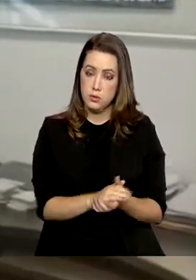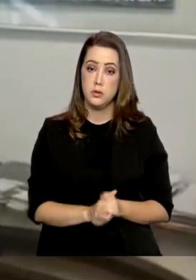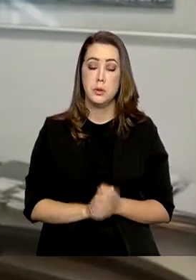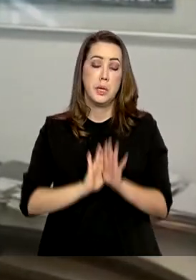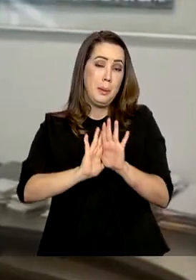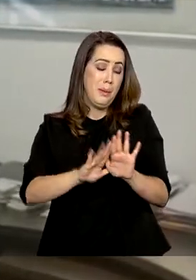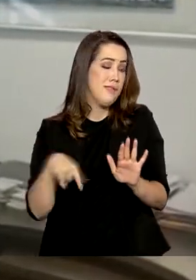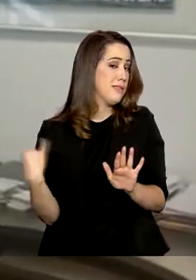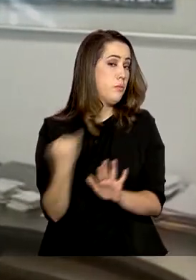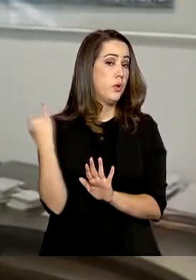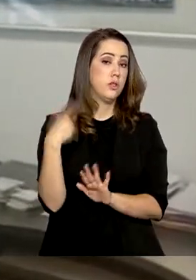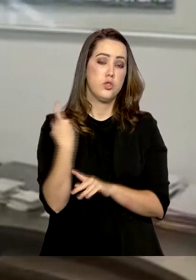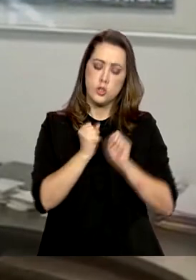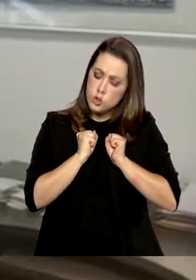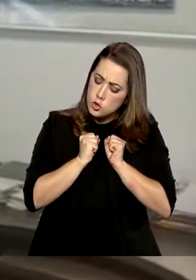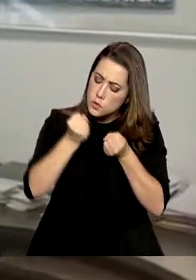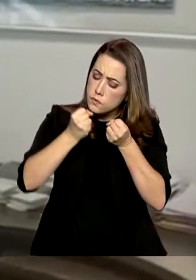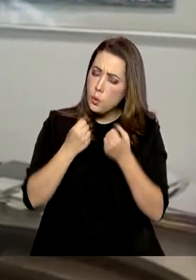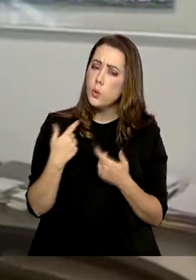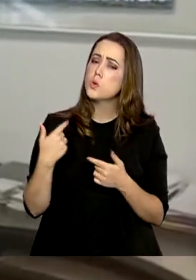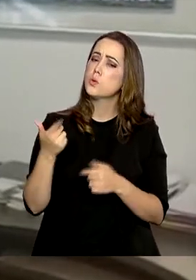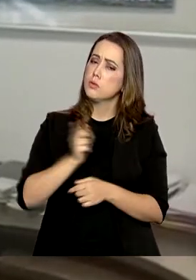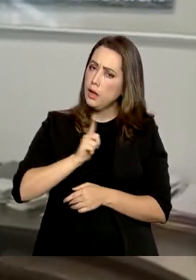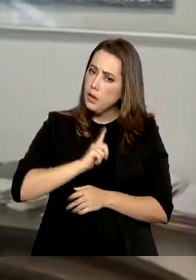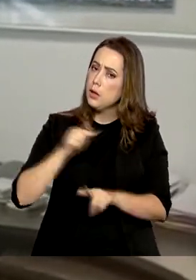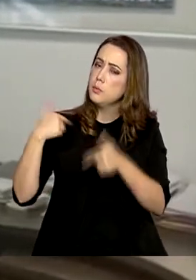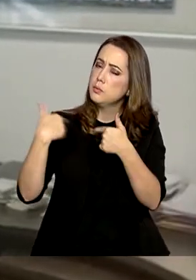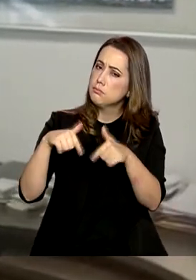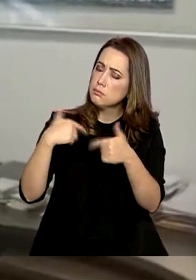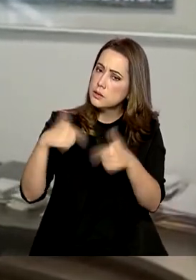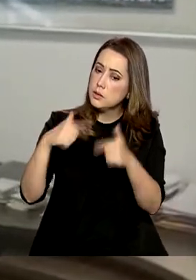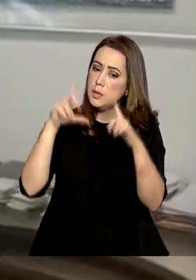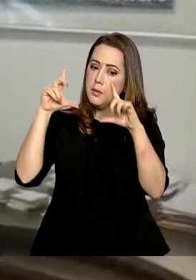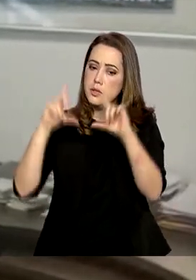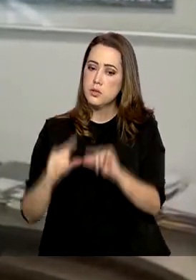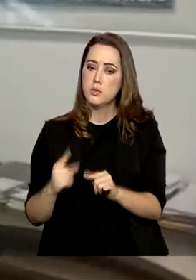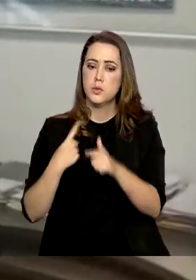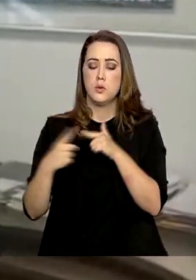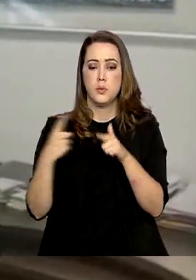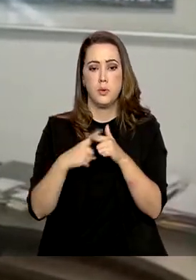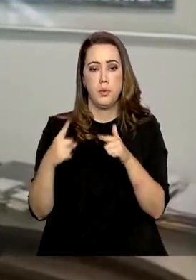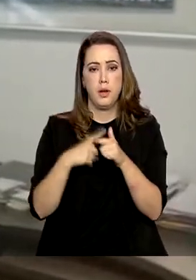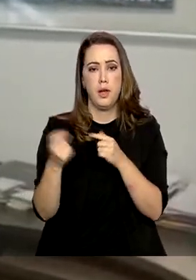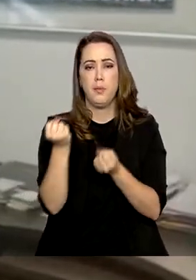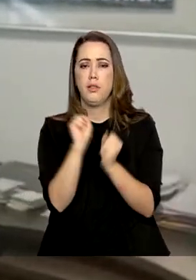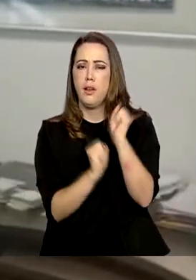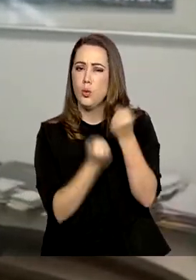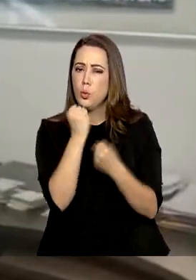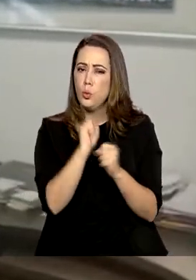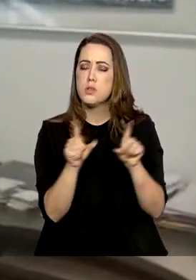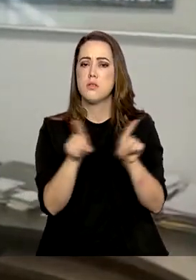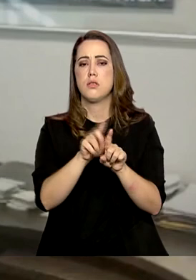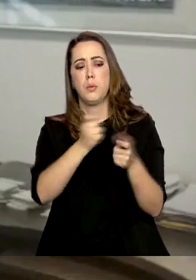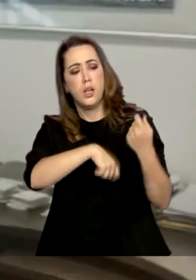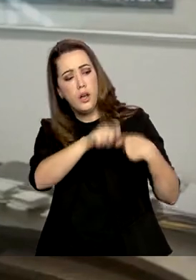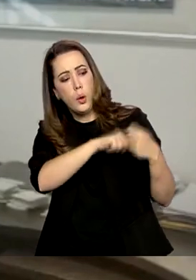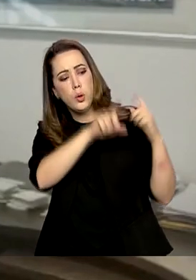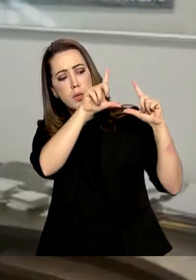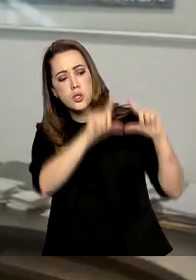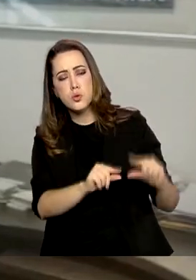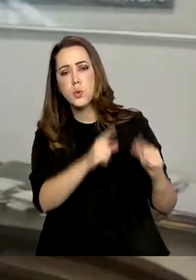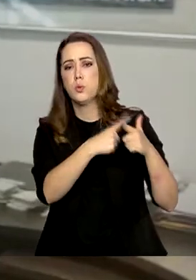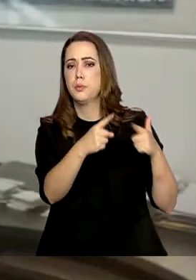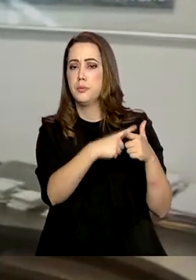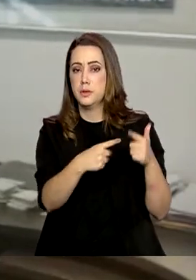estamos medindo esforços para atenuar os efeitos da pandemia na indústria e na economia como um todo. Estamos